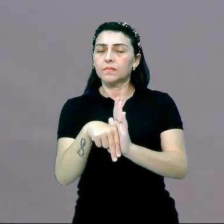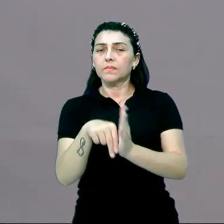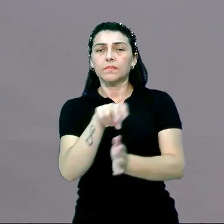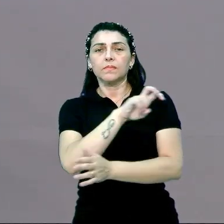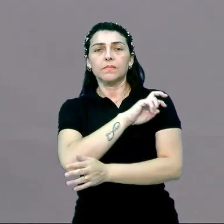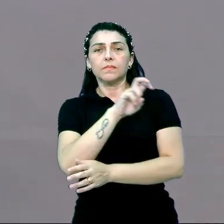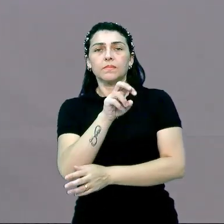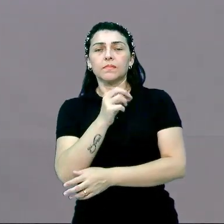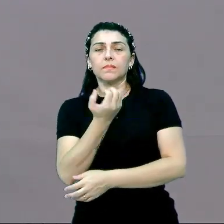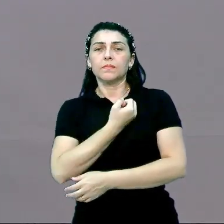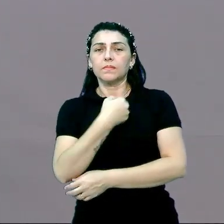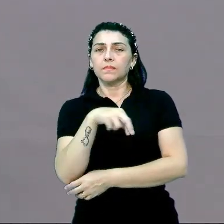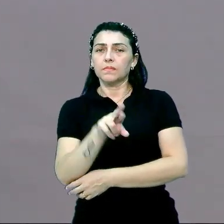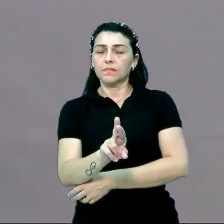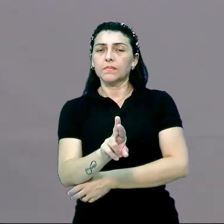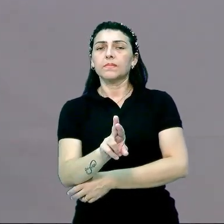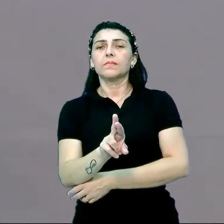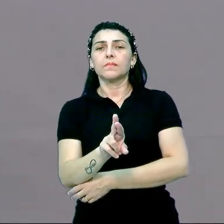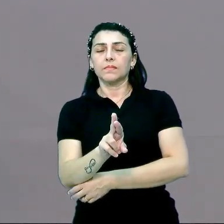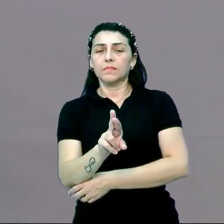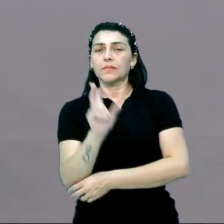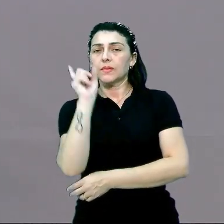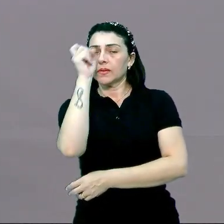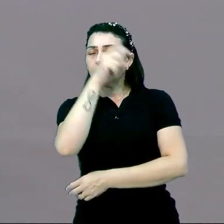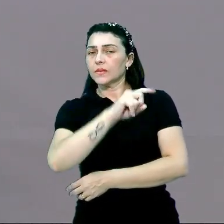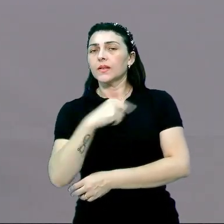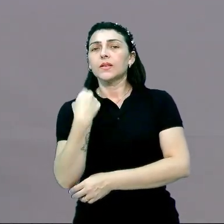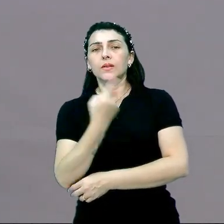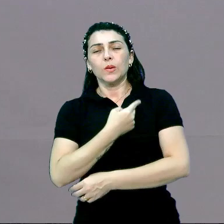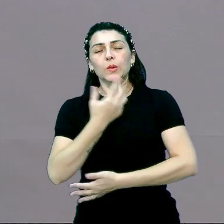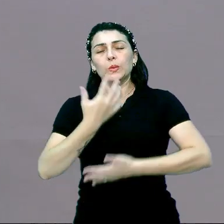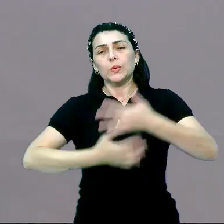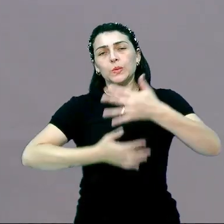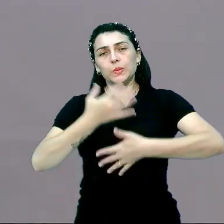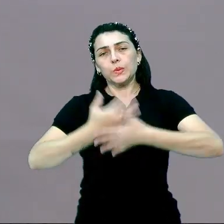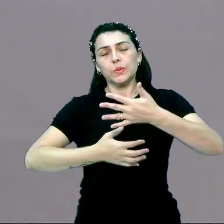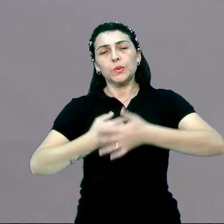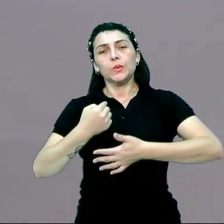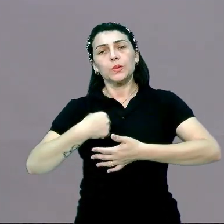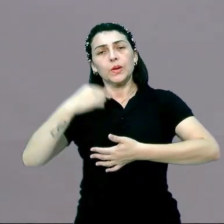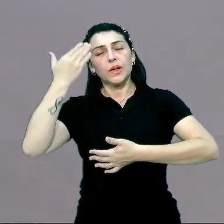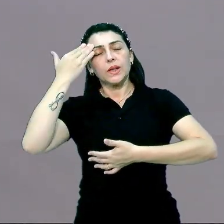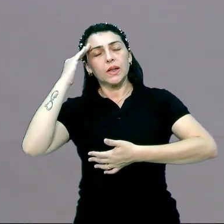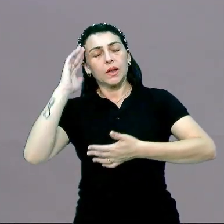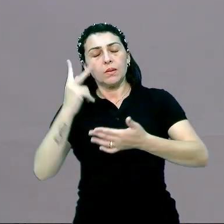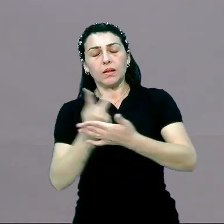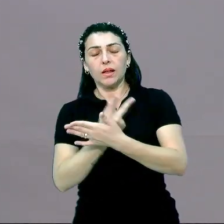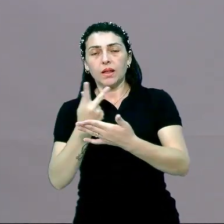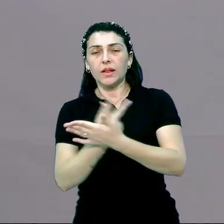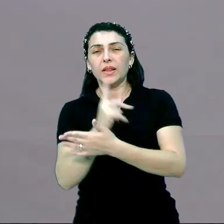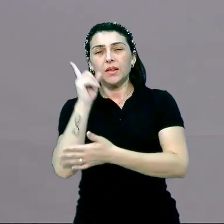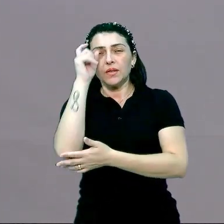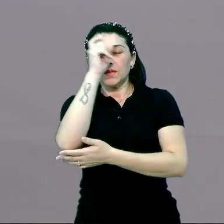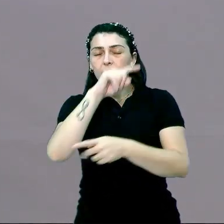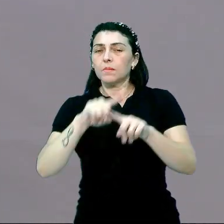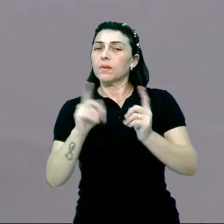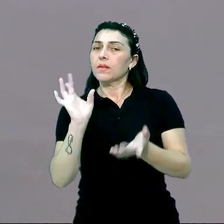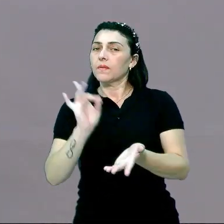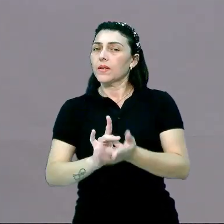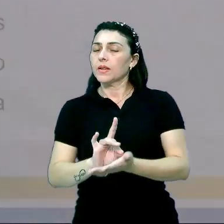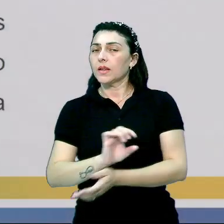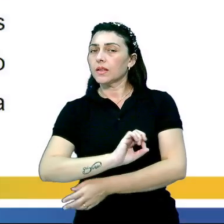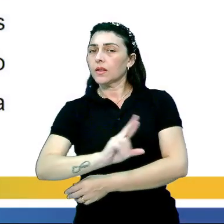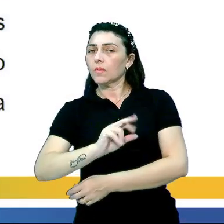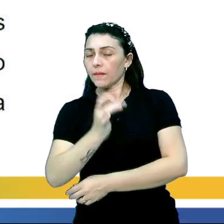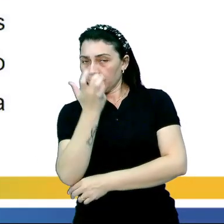5. Então, assim, não é difícil. Às vezes a gente é quem complica. A gente internaliza que é muito complicado, que é muito difícil, mas na verdade